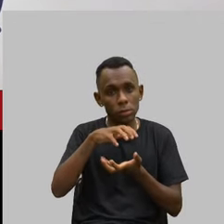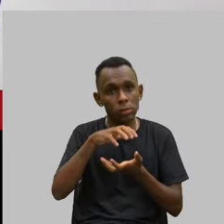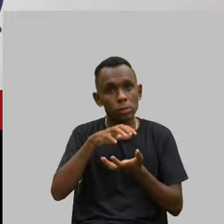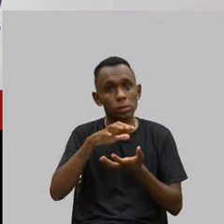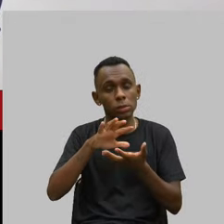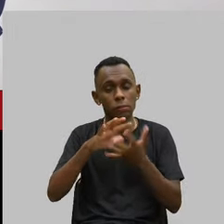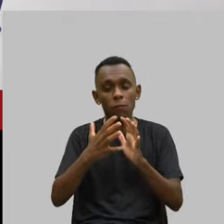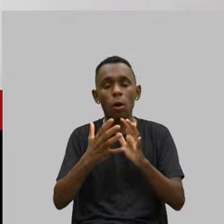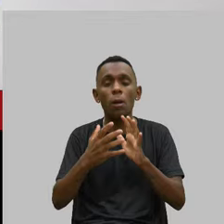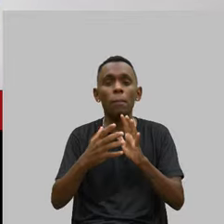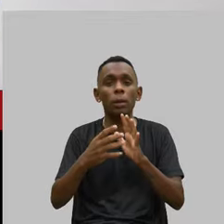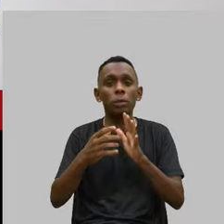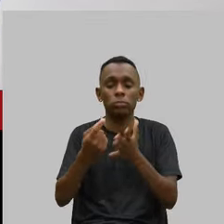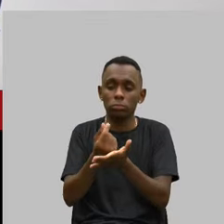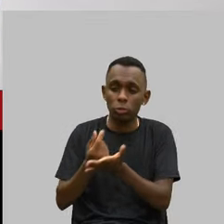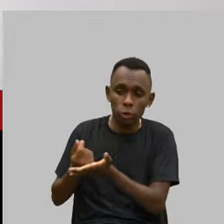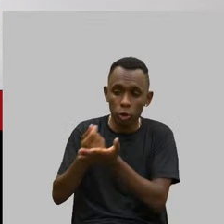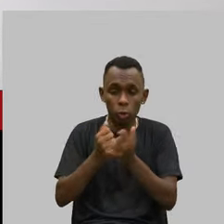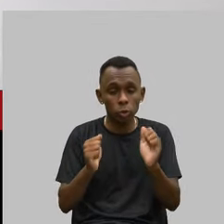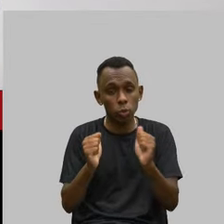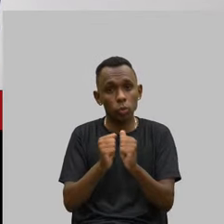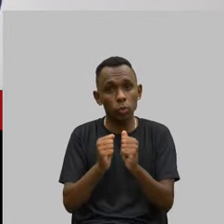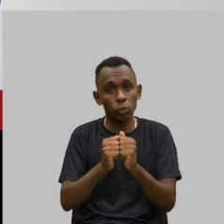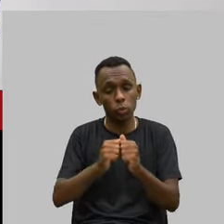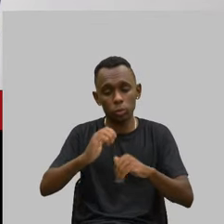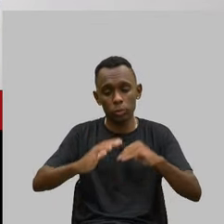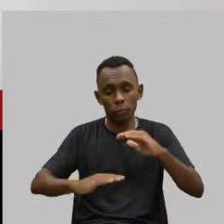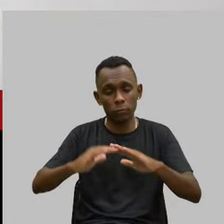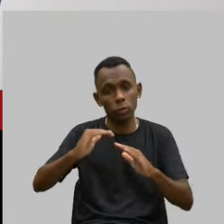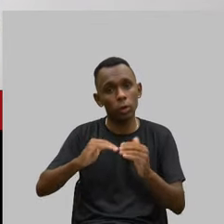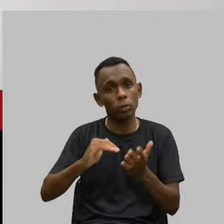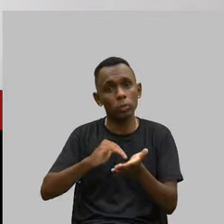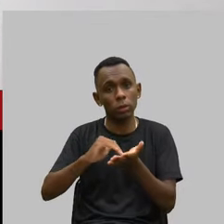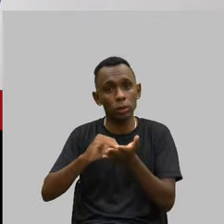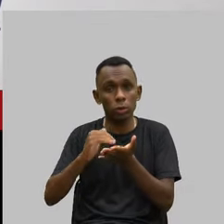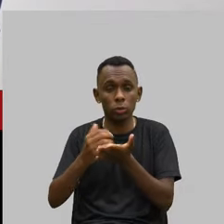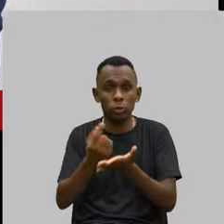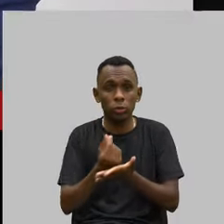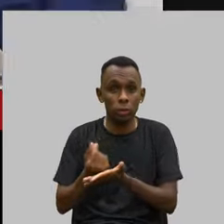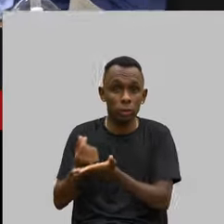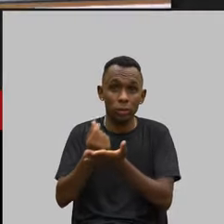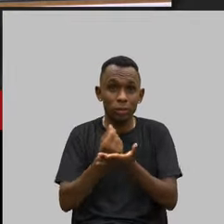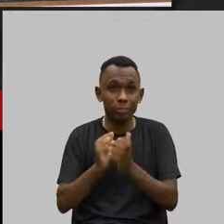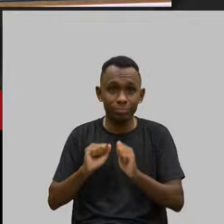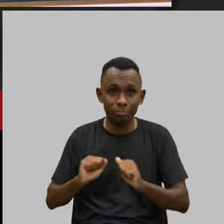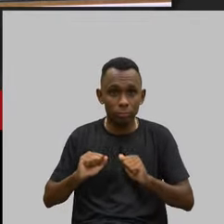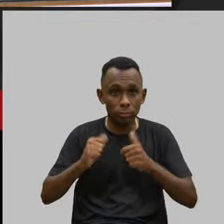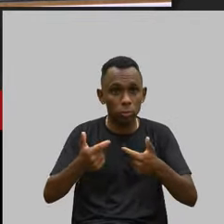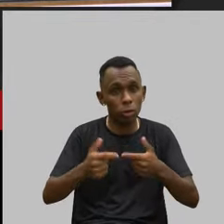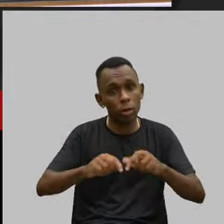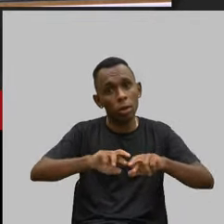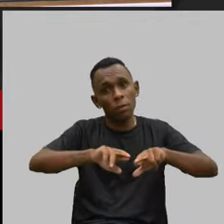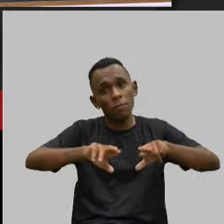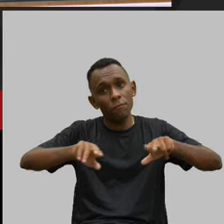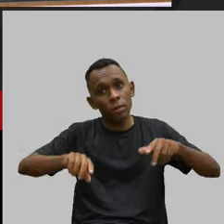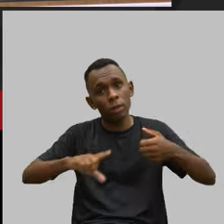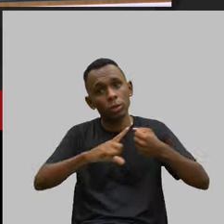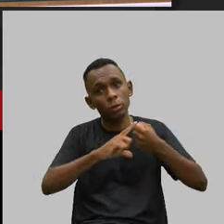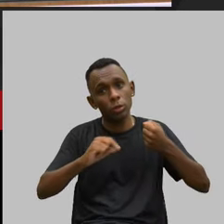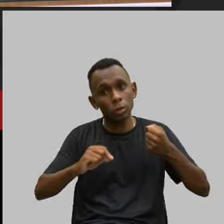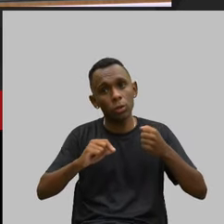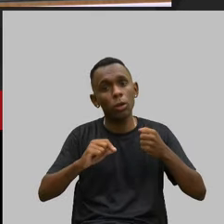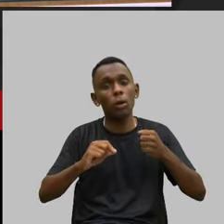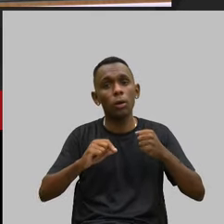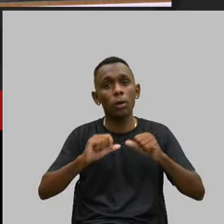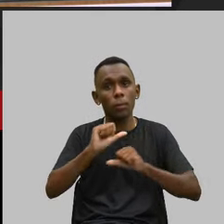juntamente com os técnicos da Fazenda de Minas fazem um esforço cculo para mudar vários artigos na questão de contribuição